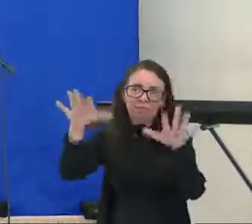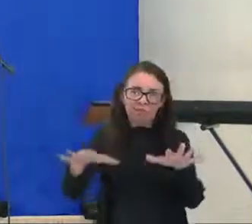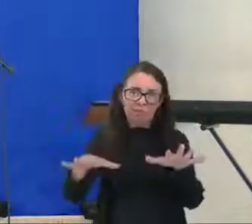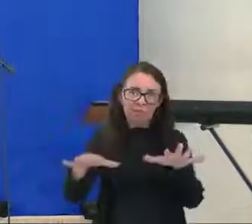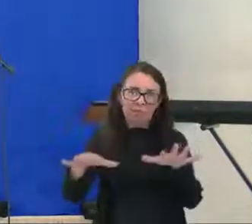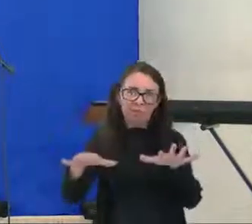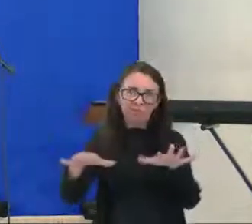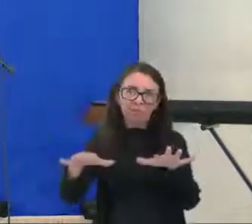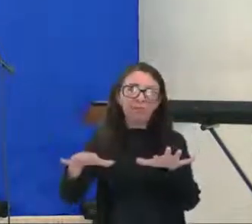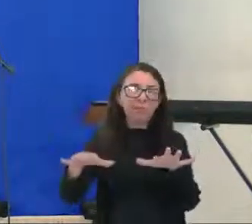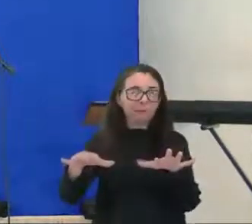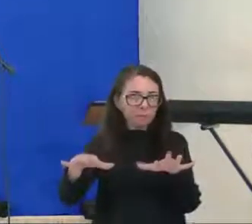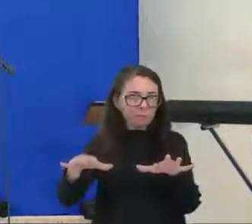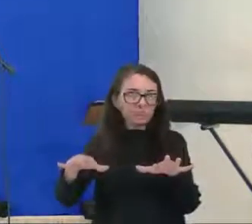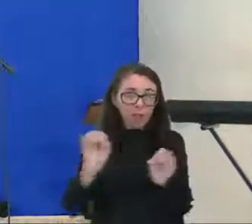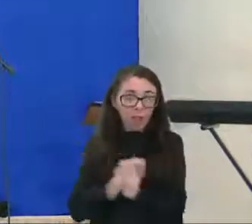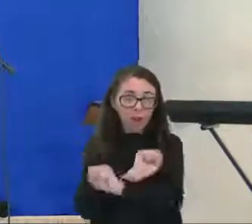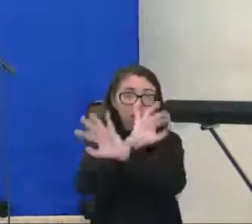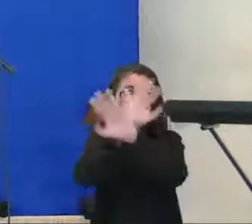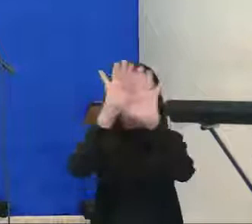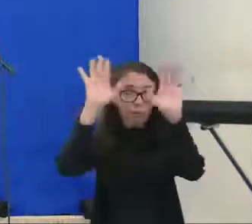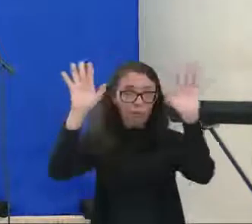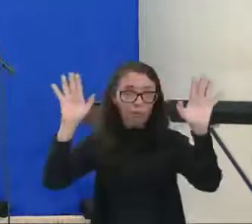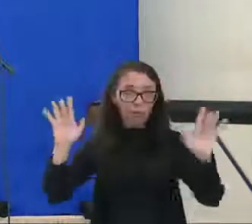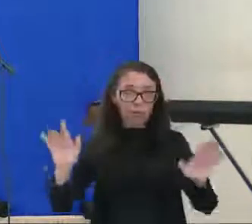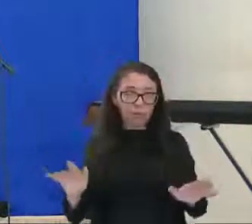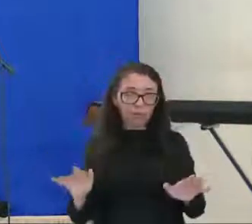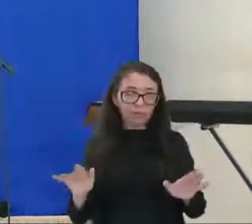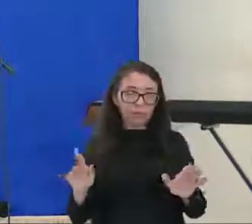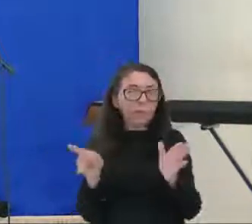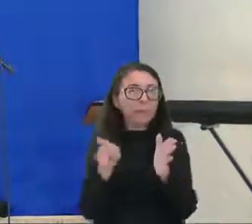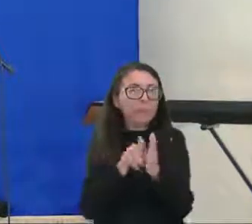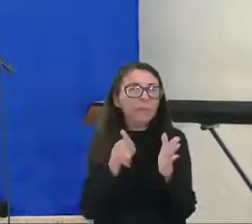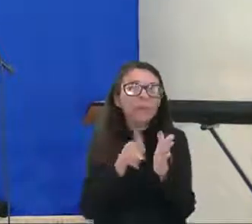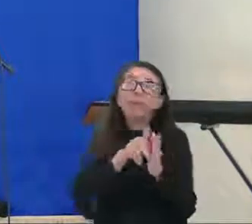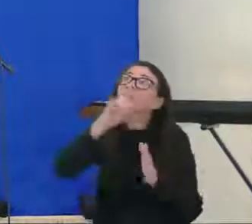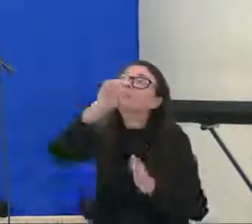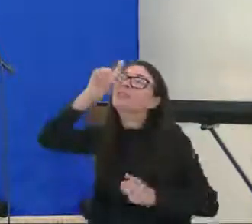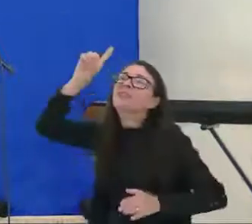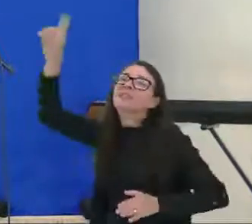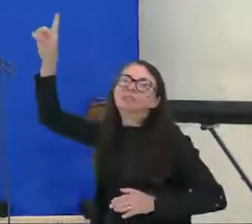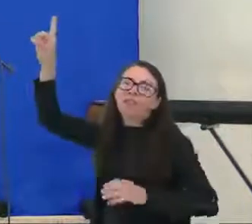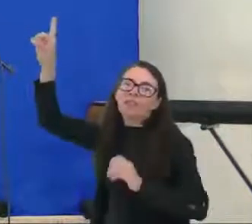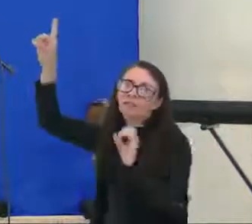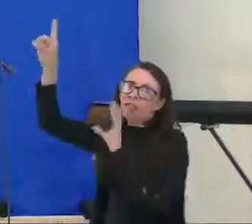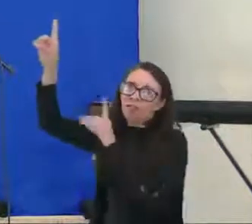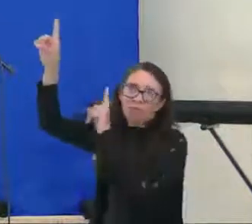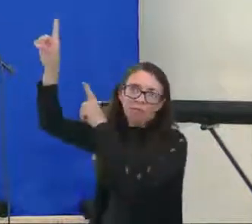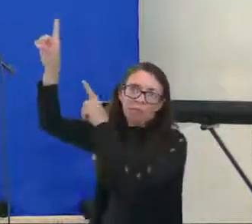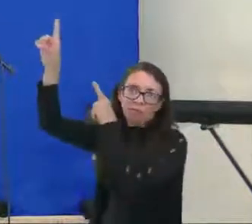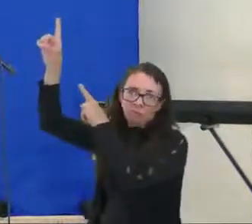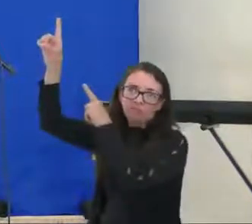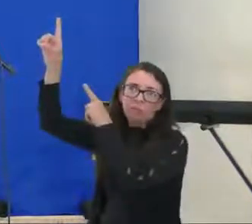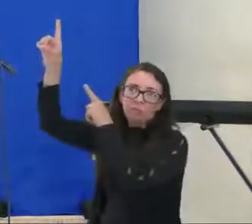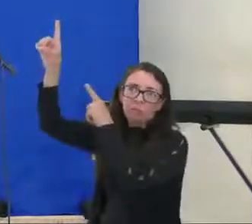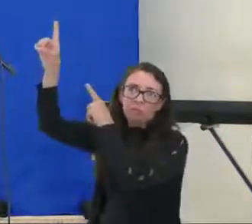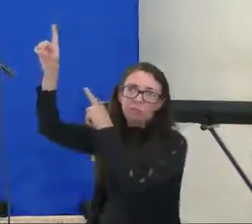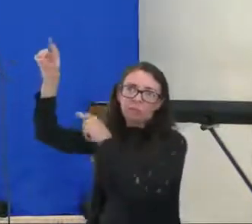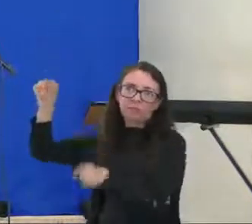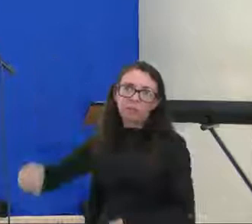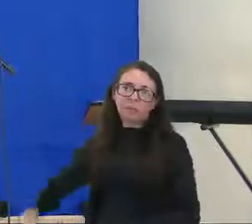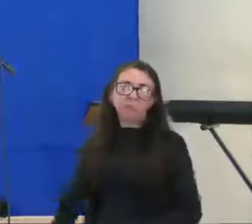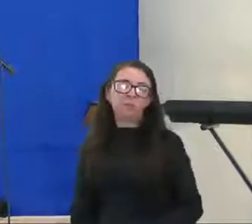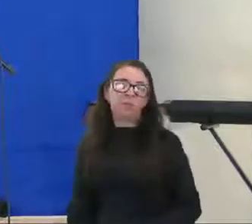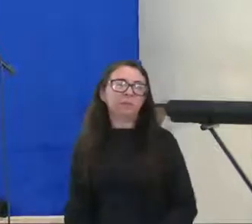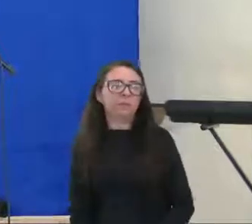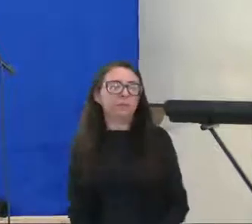ainda. Ele deve ter observado esses homens trabalhando, né? E se eles tivessem sido capacitados